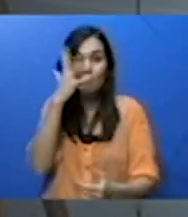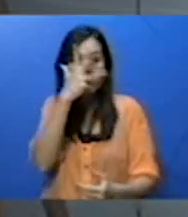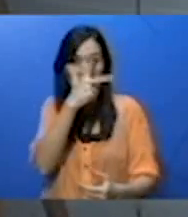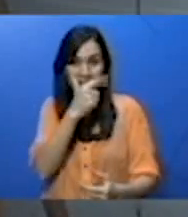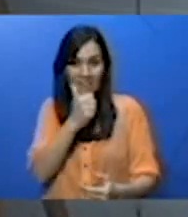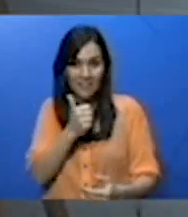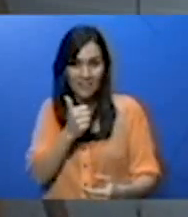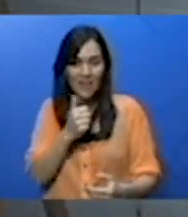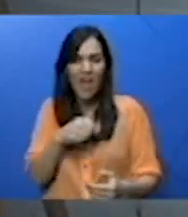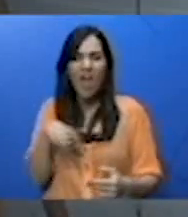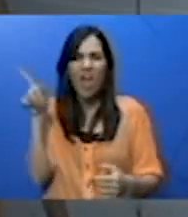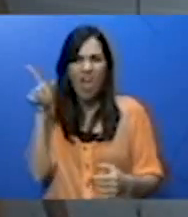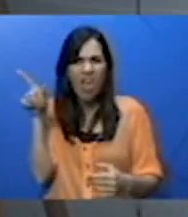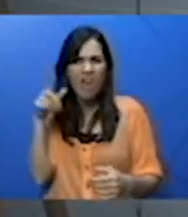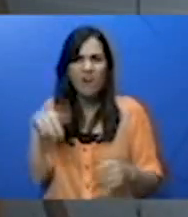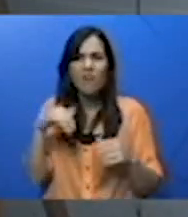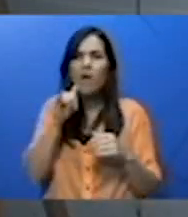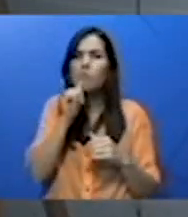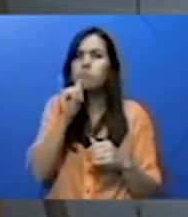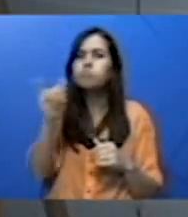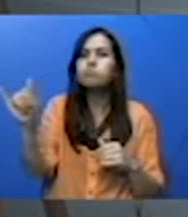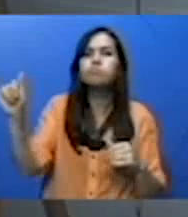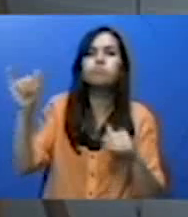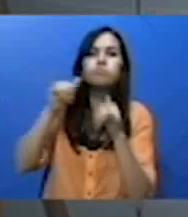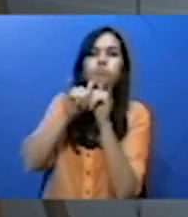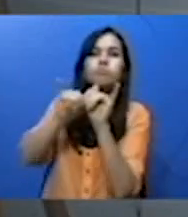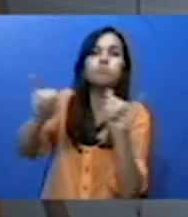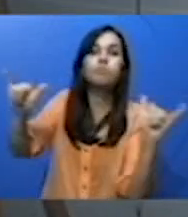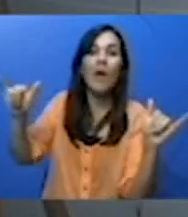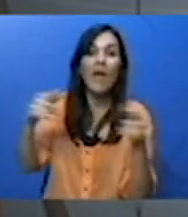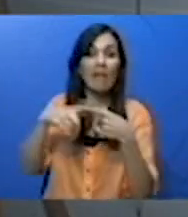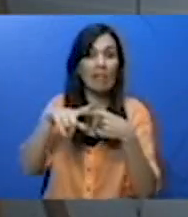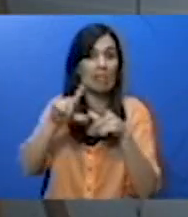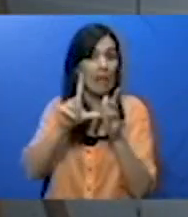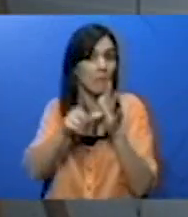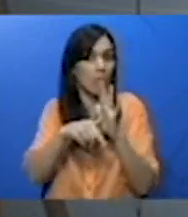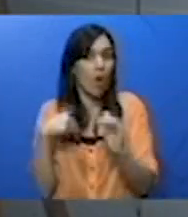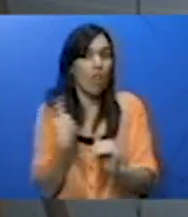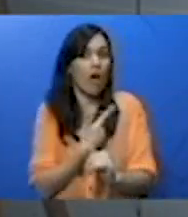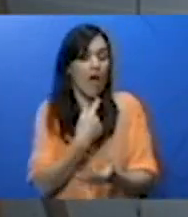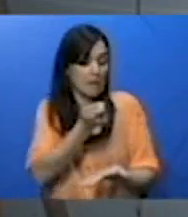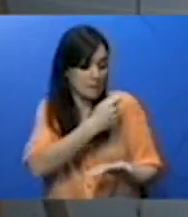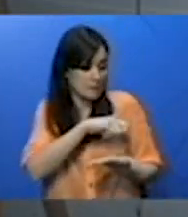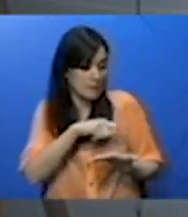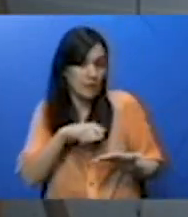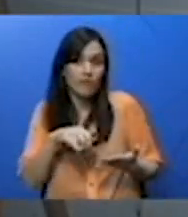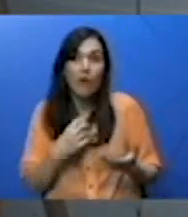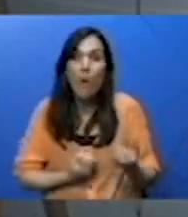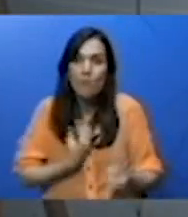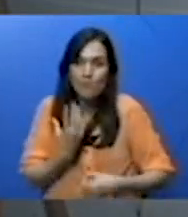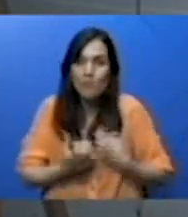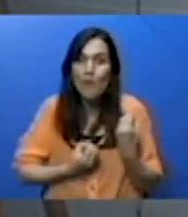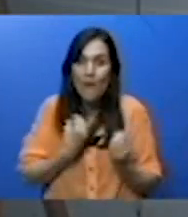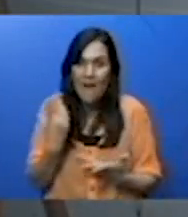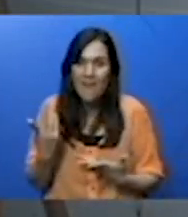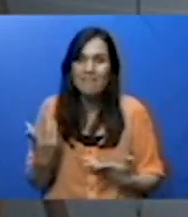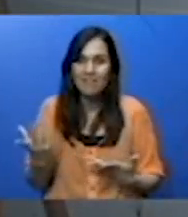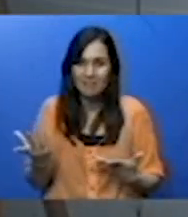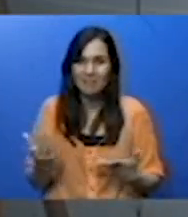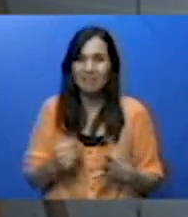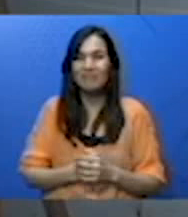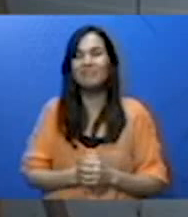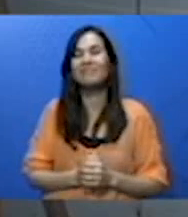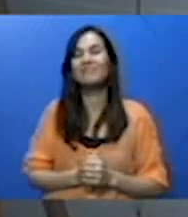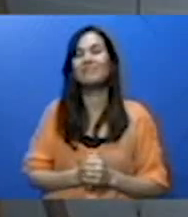vai recitar e depois nós vamos escrever este poema da Clarinha na lousa,